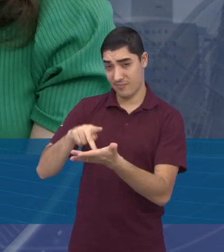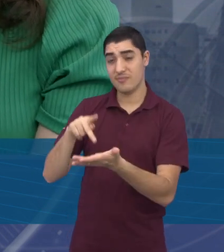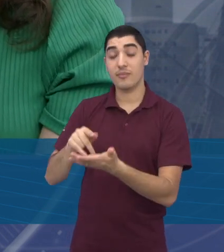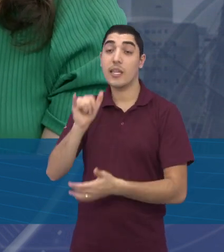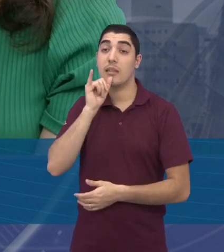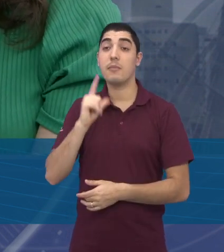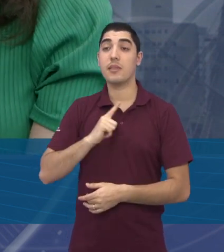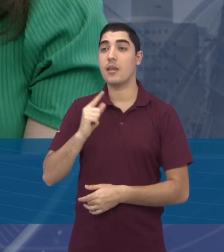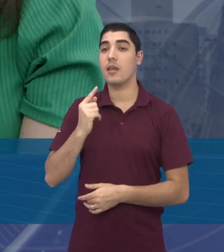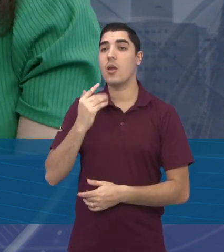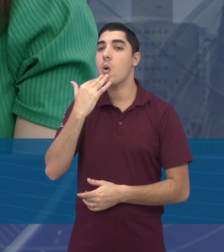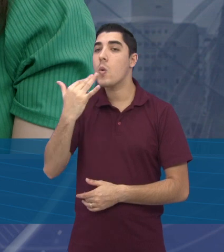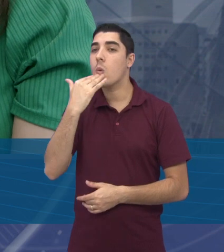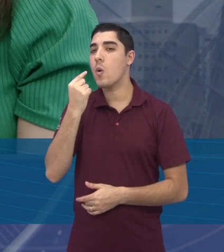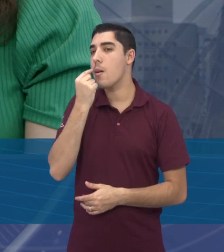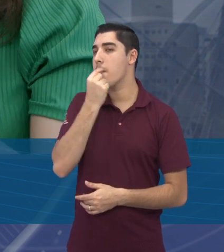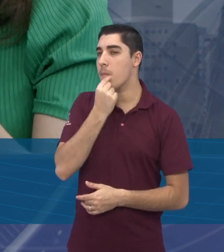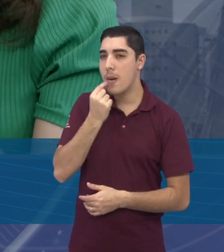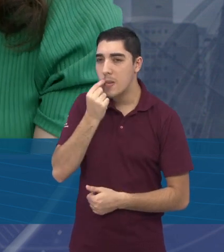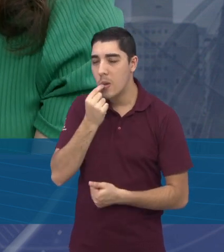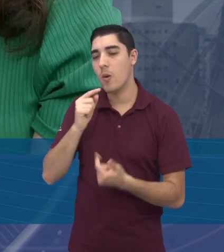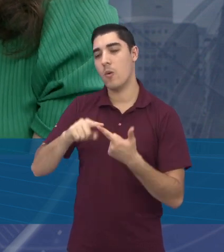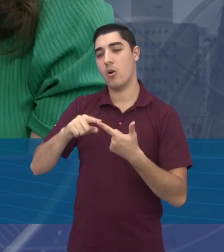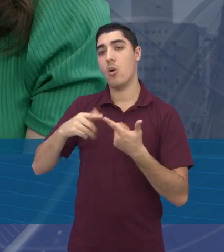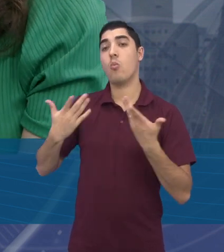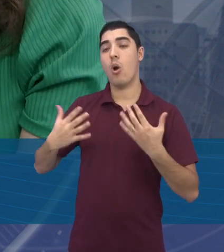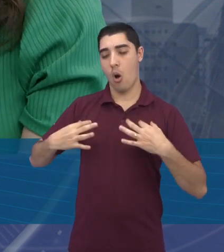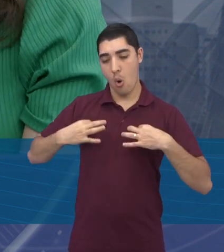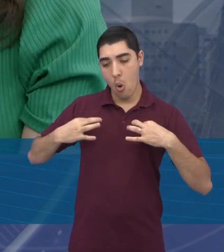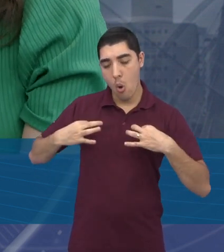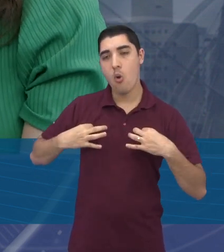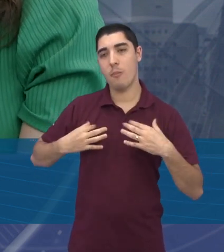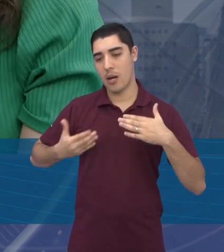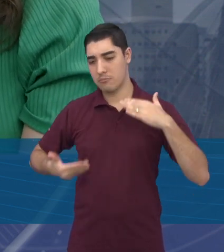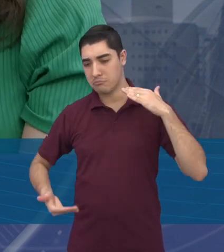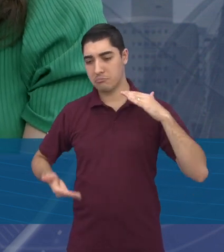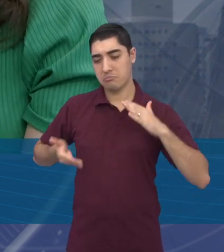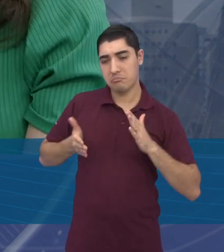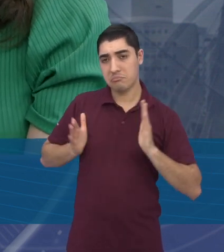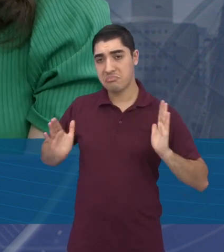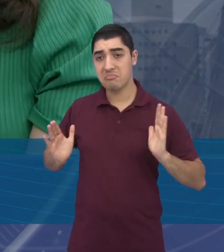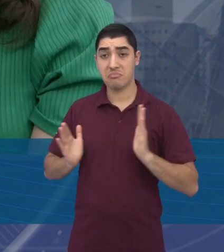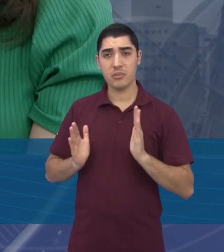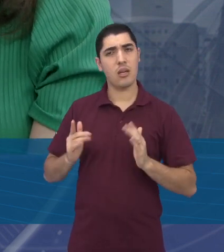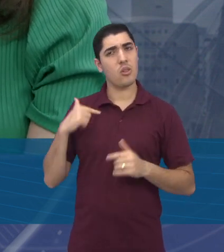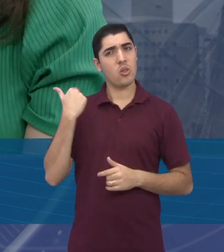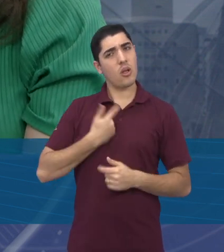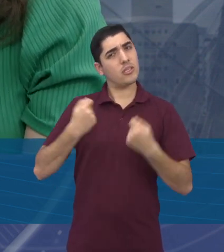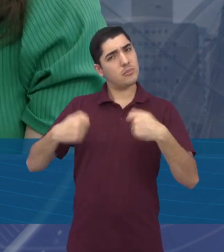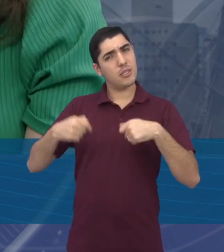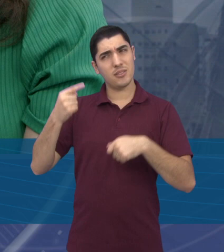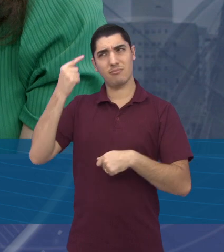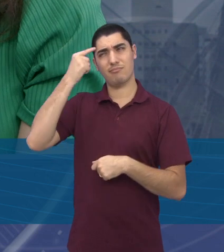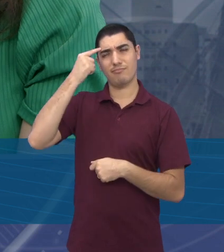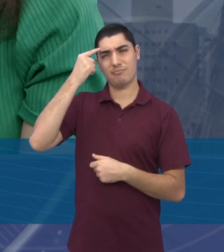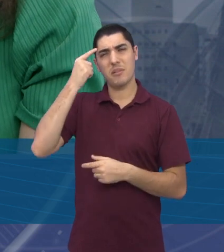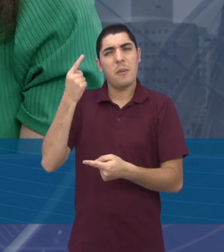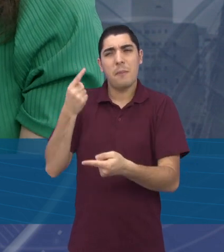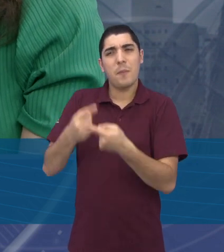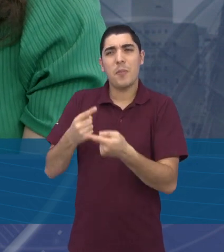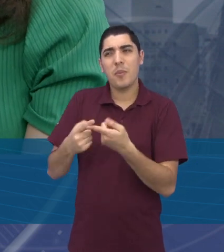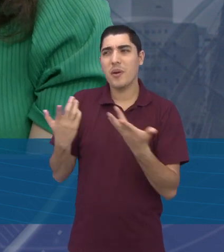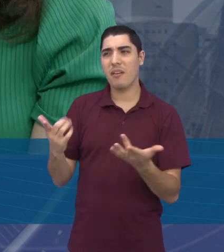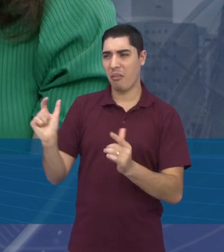tem a questão, por exemplo, da cor do batom, do tamanho da roupa, isso tudo a gente precisa questionar, né? Porque